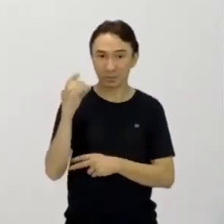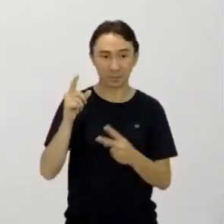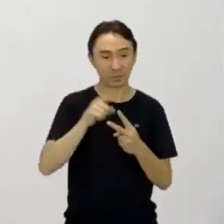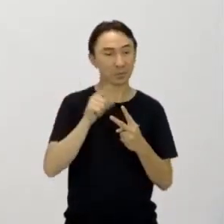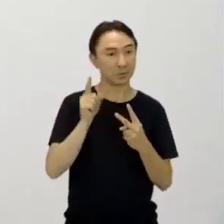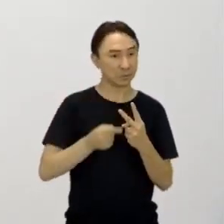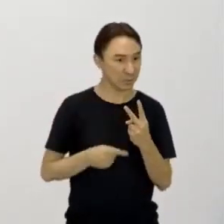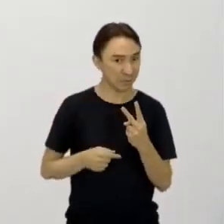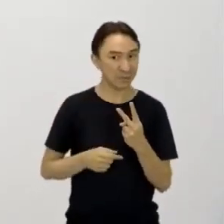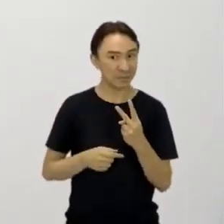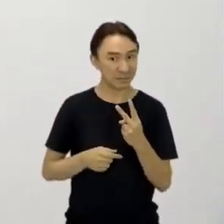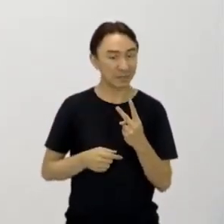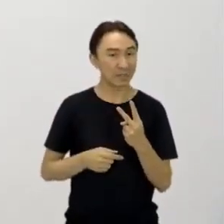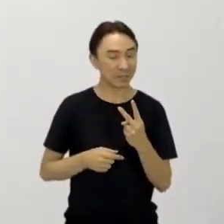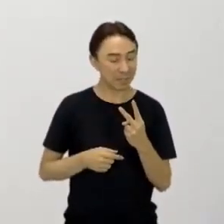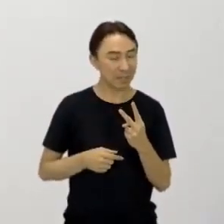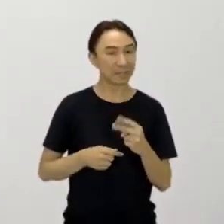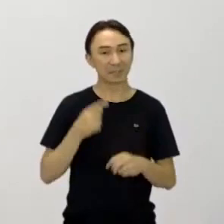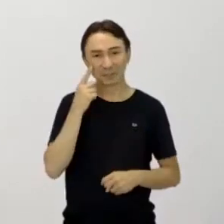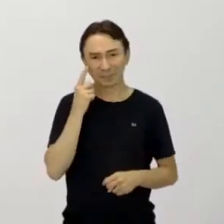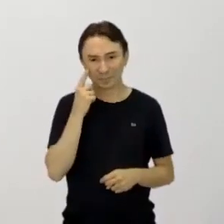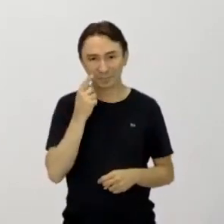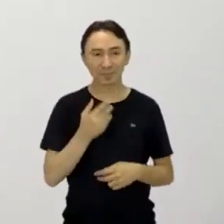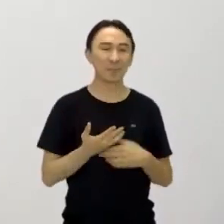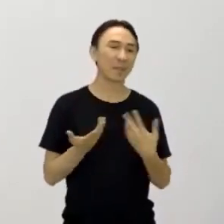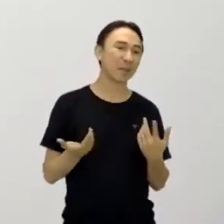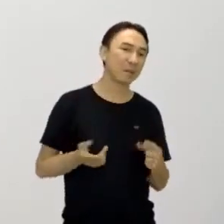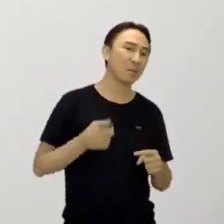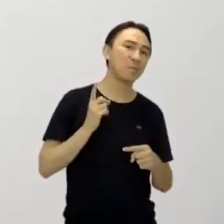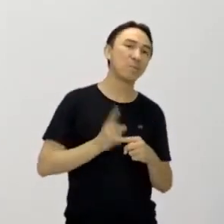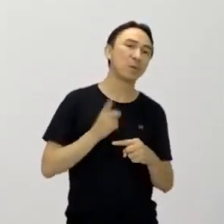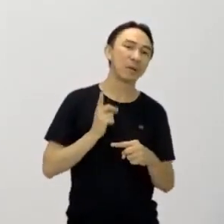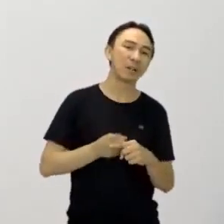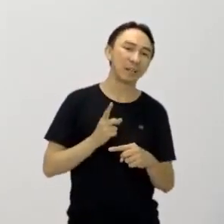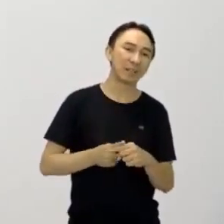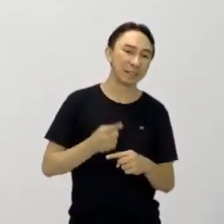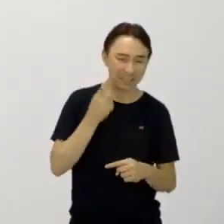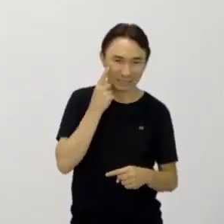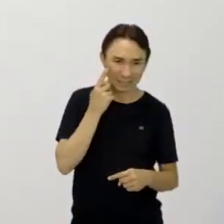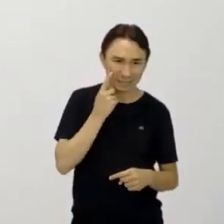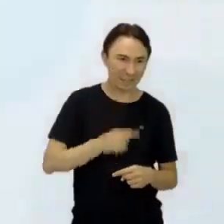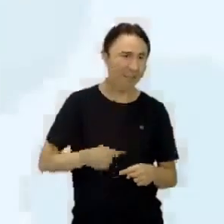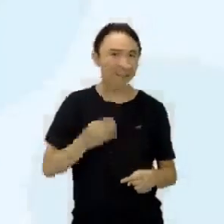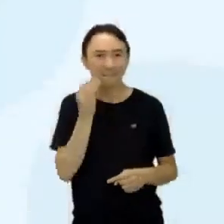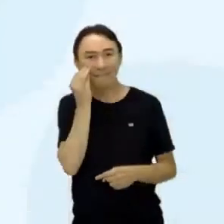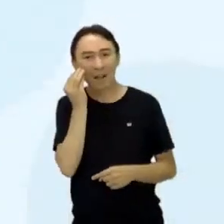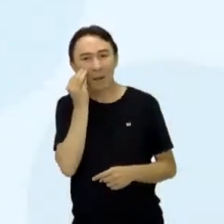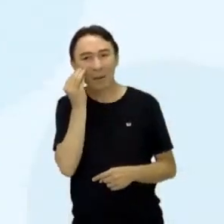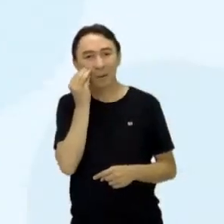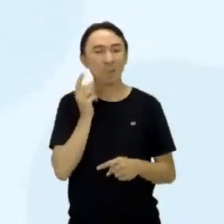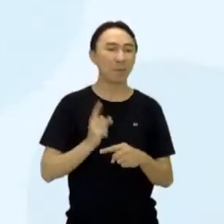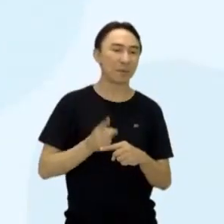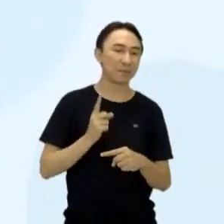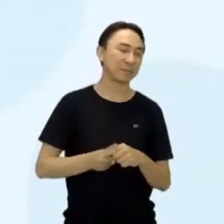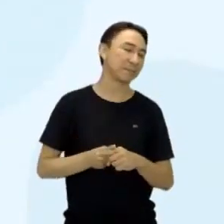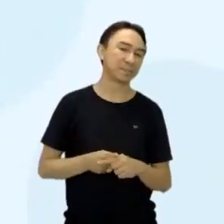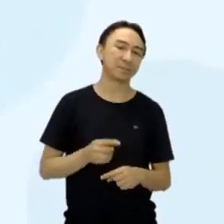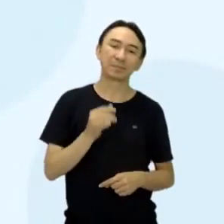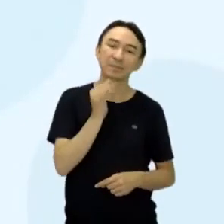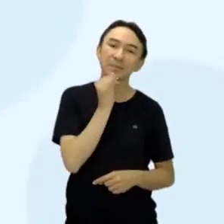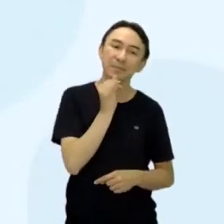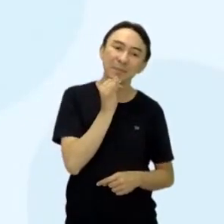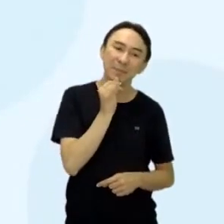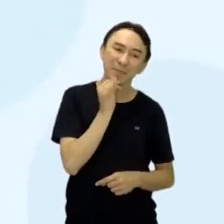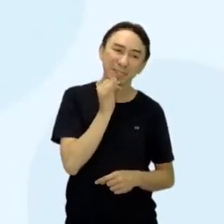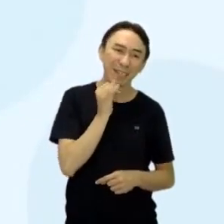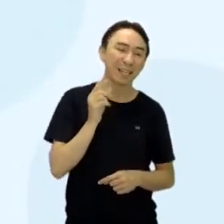né? É bom que a gente saiba o porquê desse experimento. Volta lá na tela para você ver. Quando eu disparo ali uma partícula